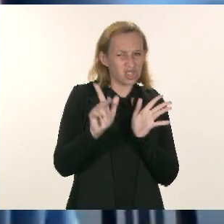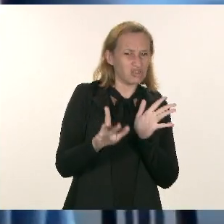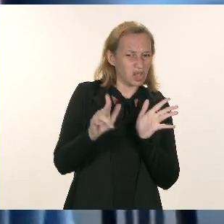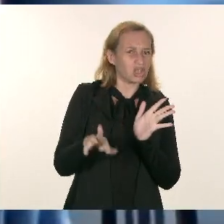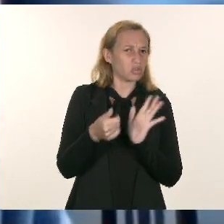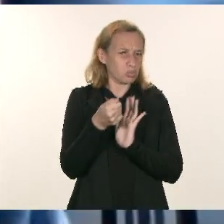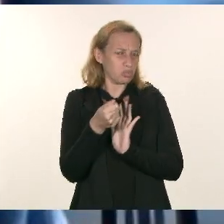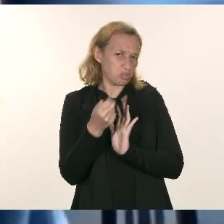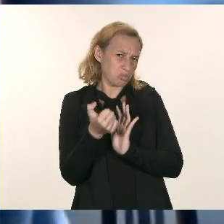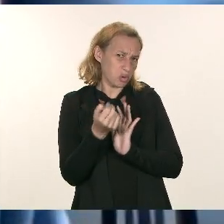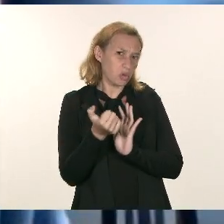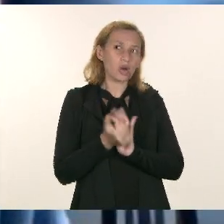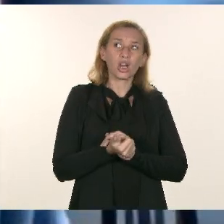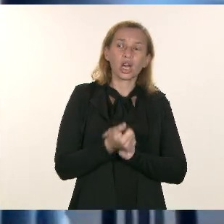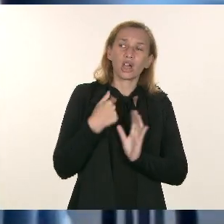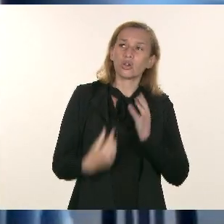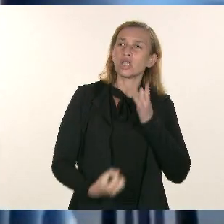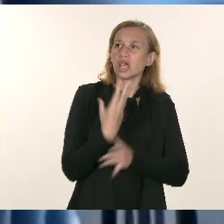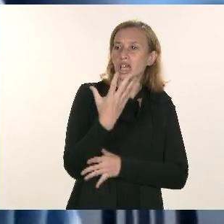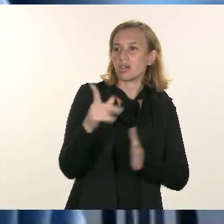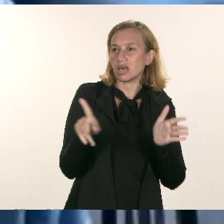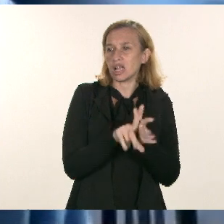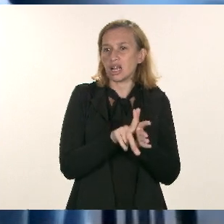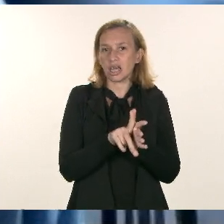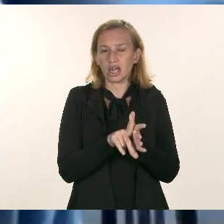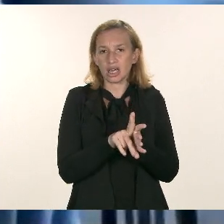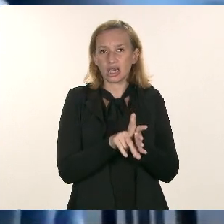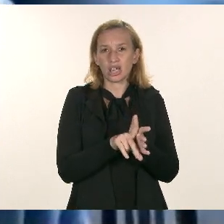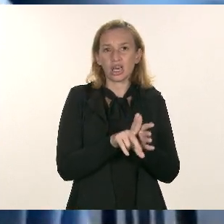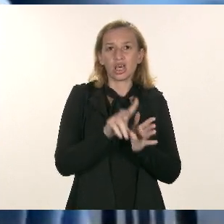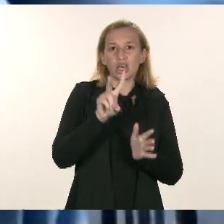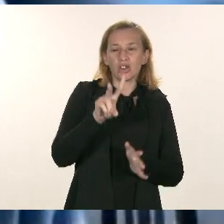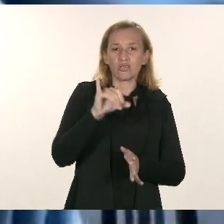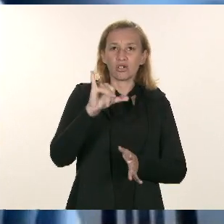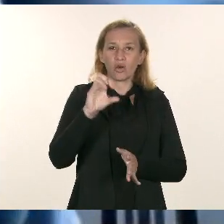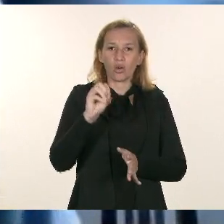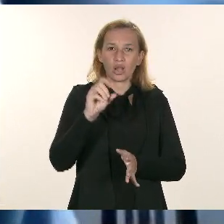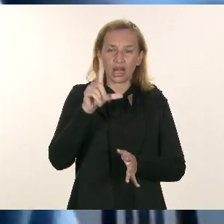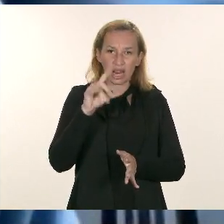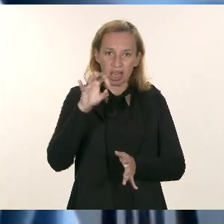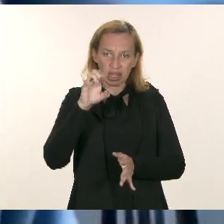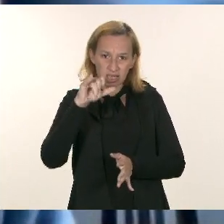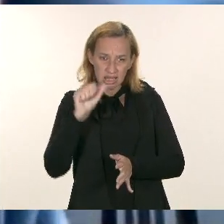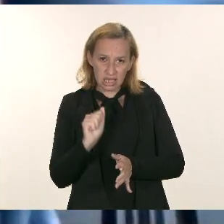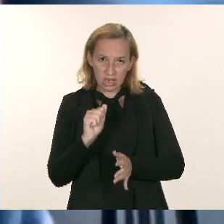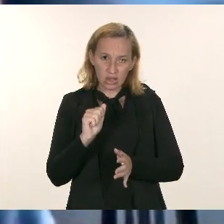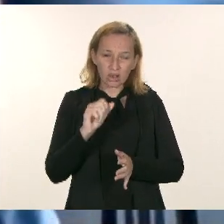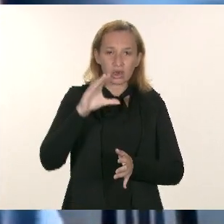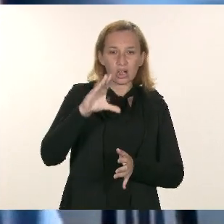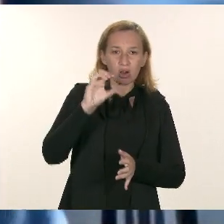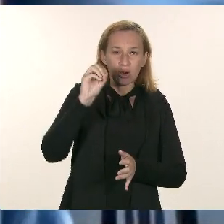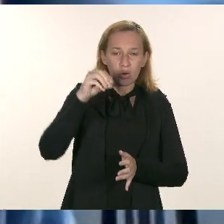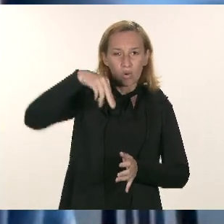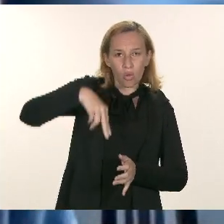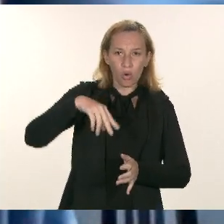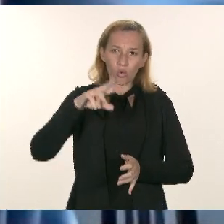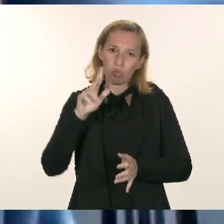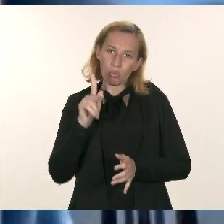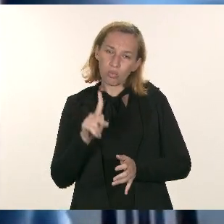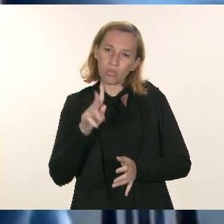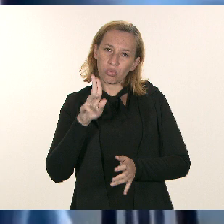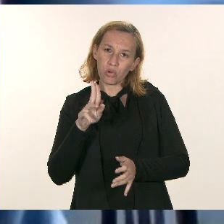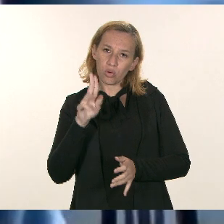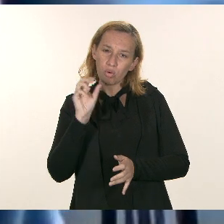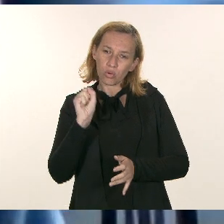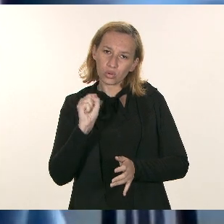exemplo, eu fiz a lei que obrigava a comunicar a violência compulsória contra as mulheres nos sistemas de saúde. Fiz a lei